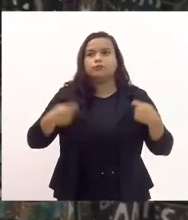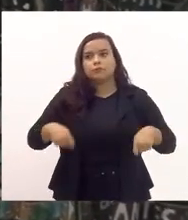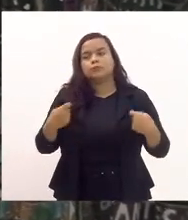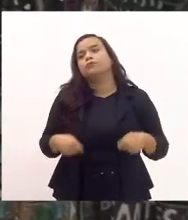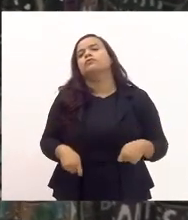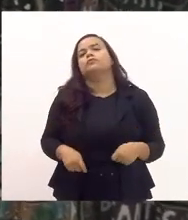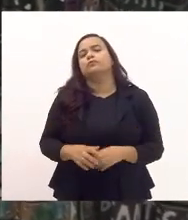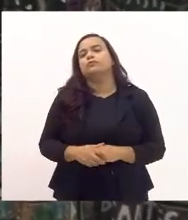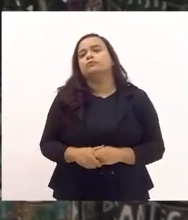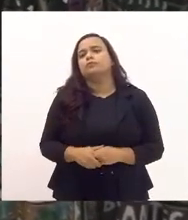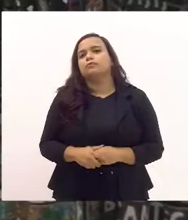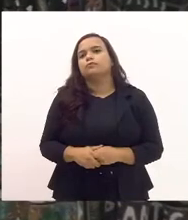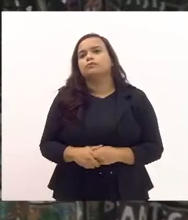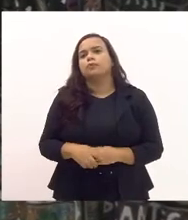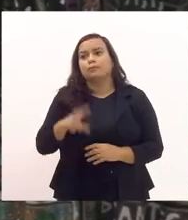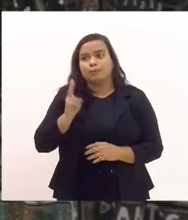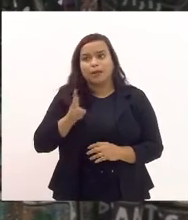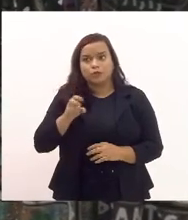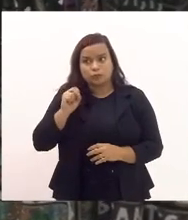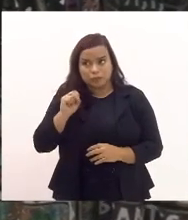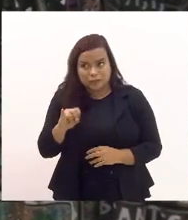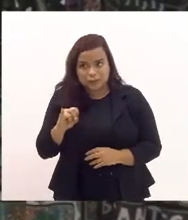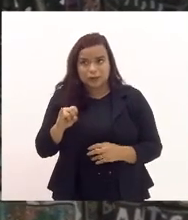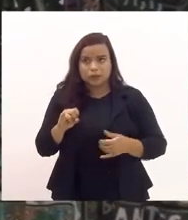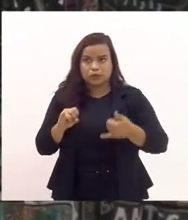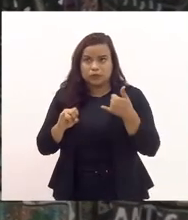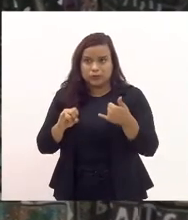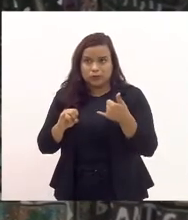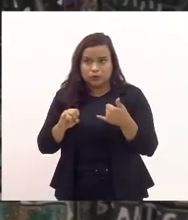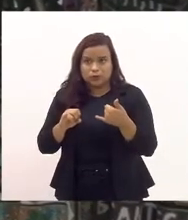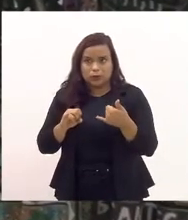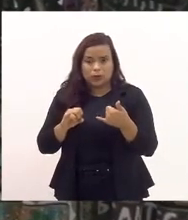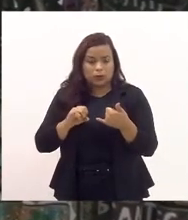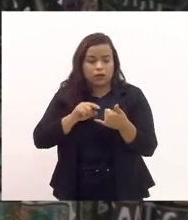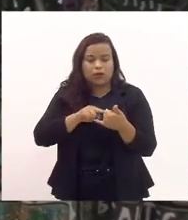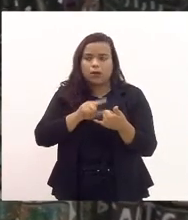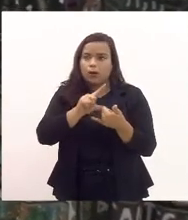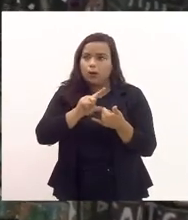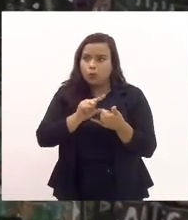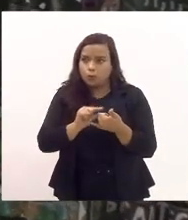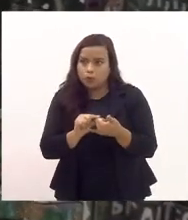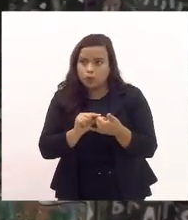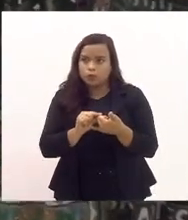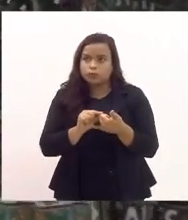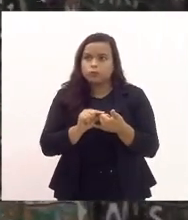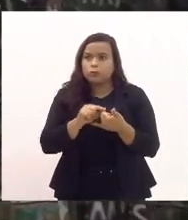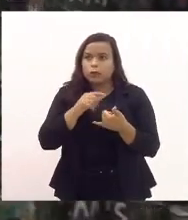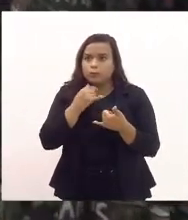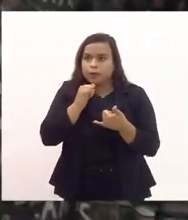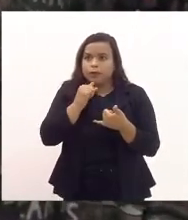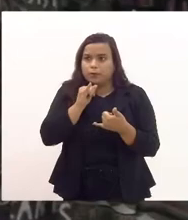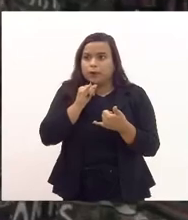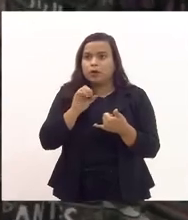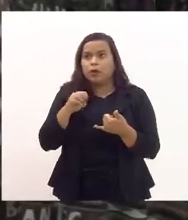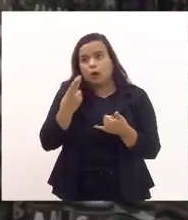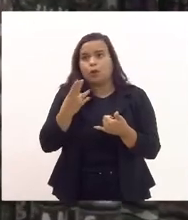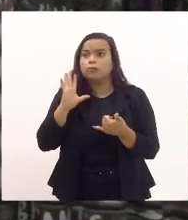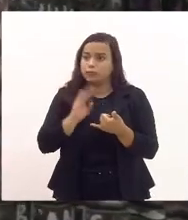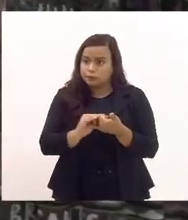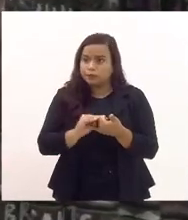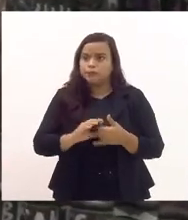mesmo quando o aparelho estiver em modo vibratório com volume baixo ou até mesmo